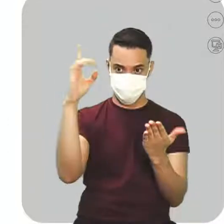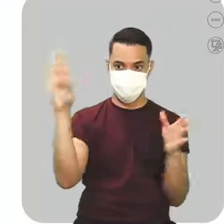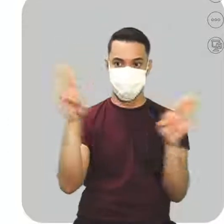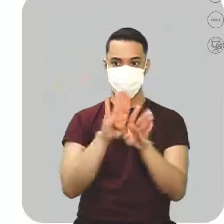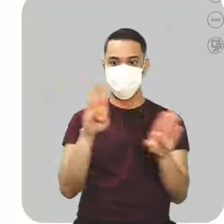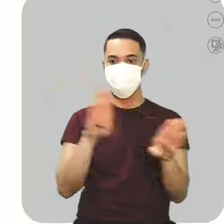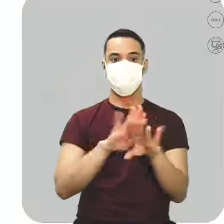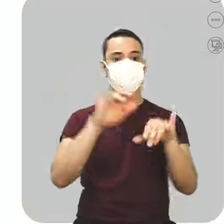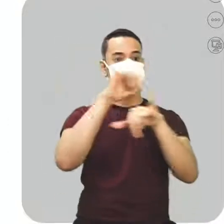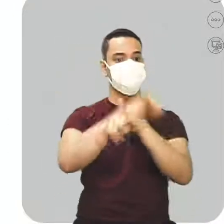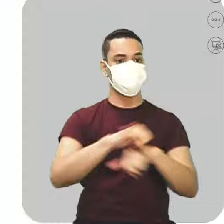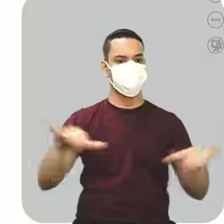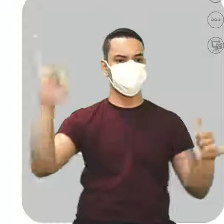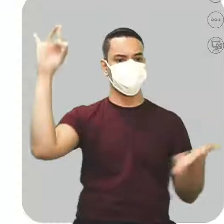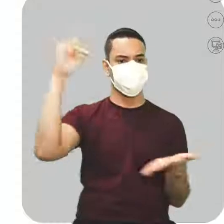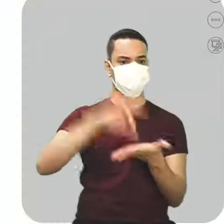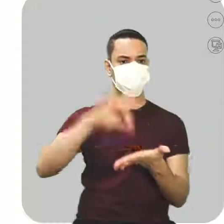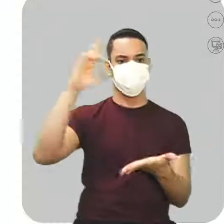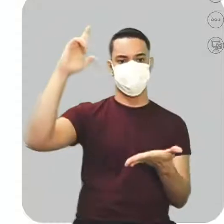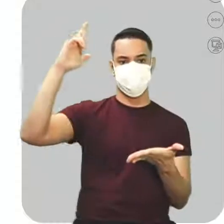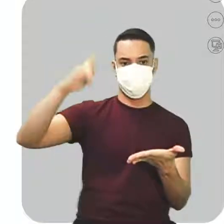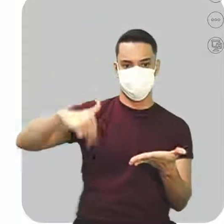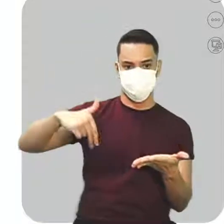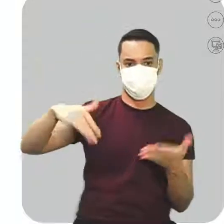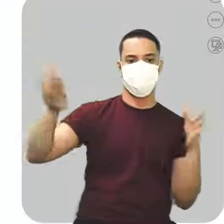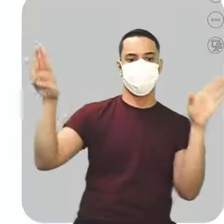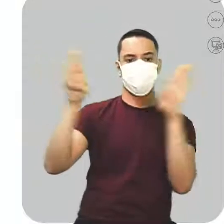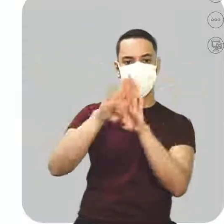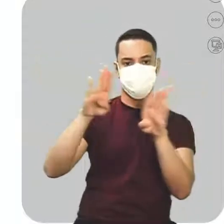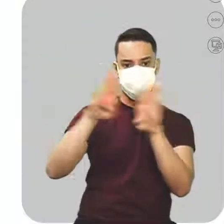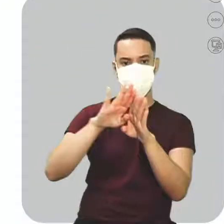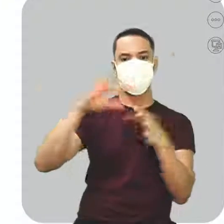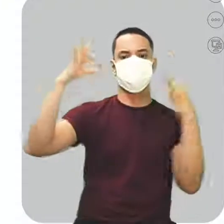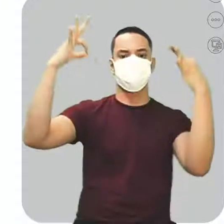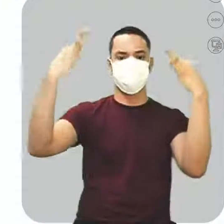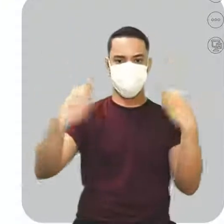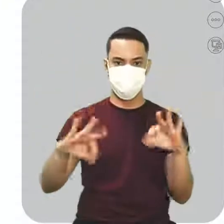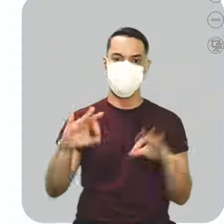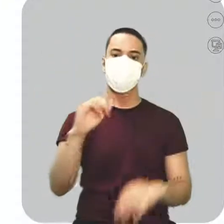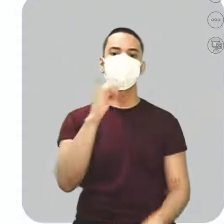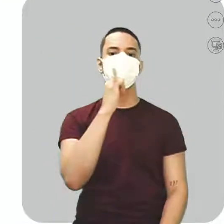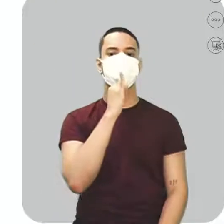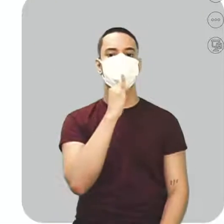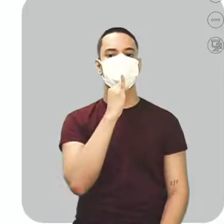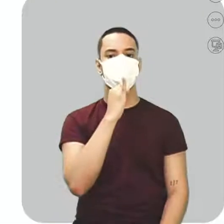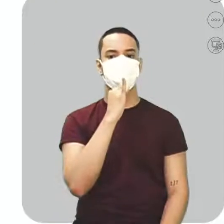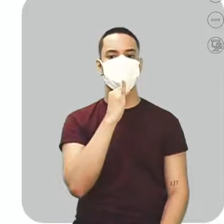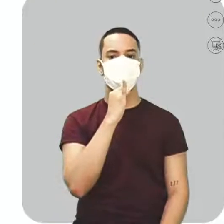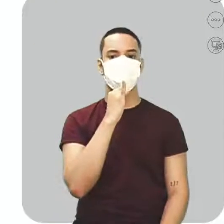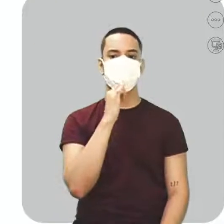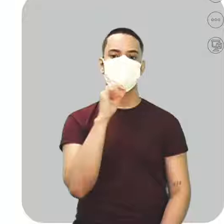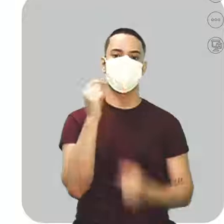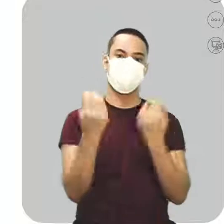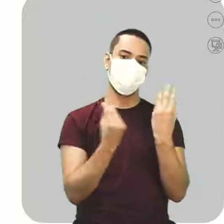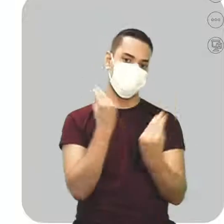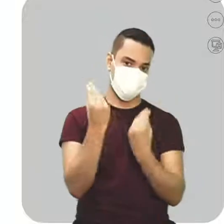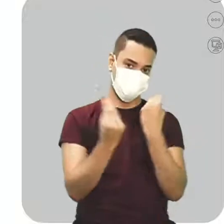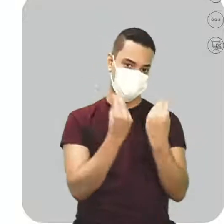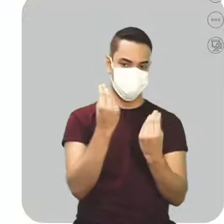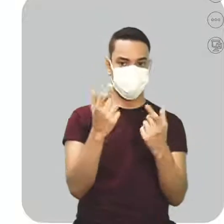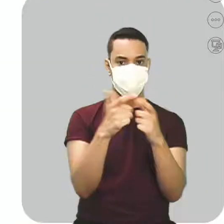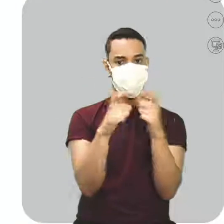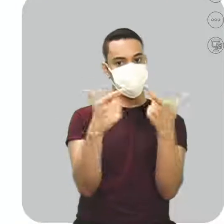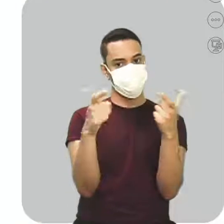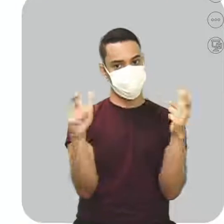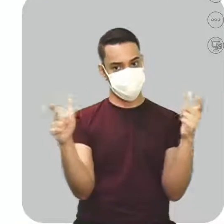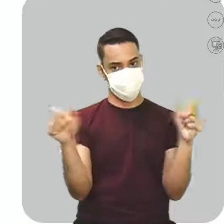de declará-la com a razão, há de confirmá-la com exemplo, há